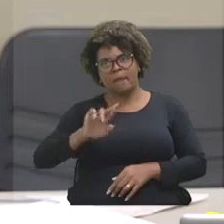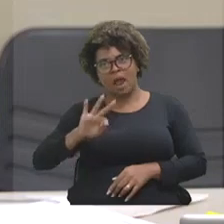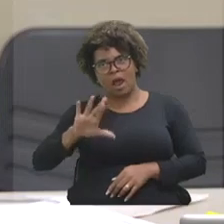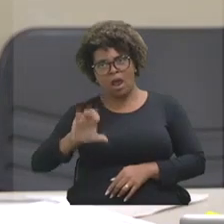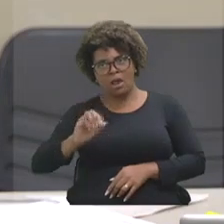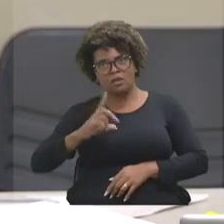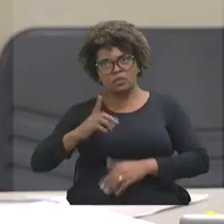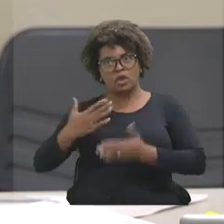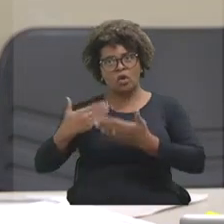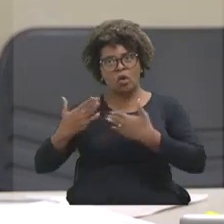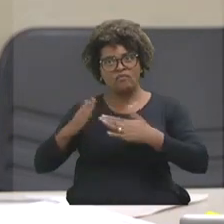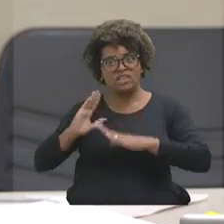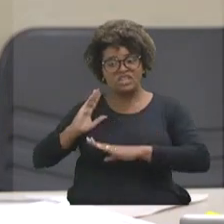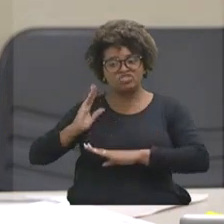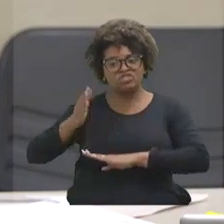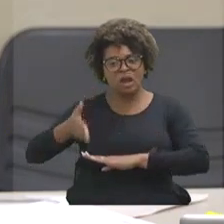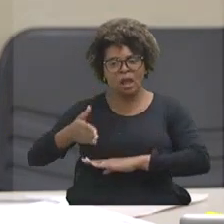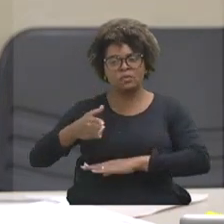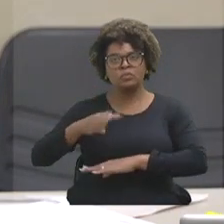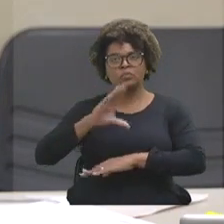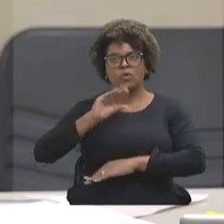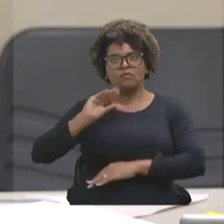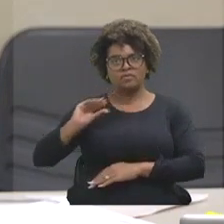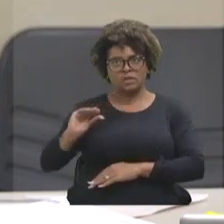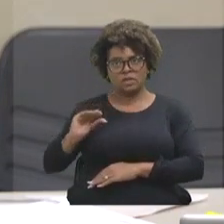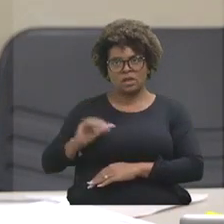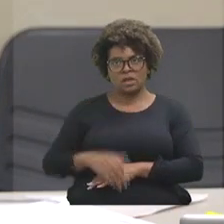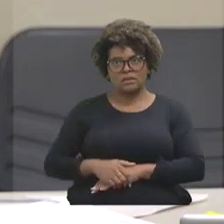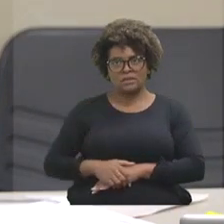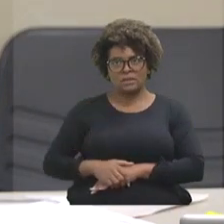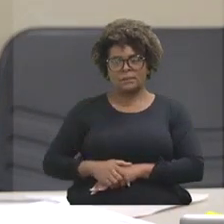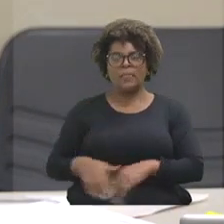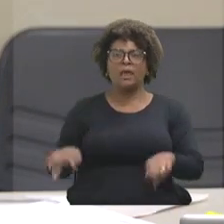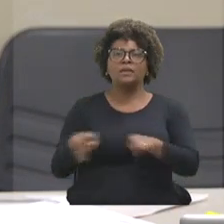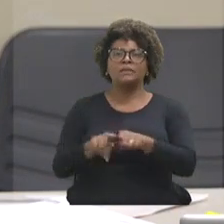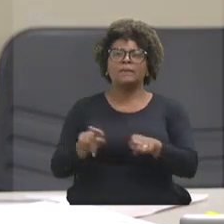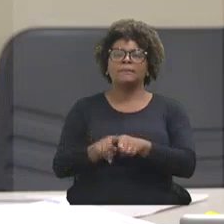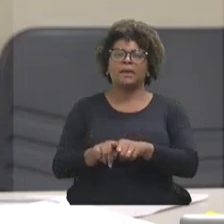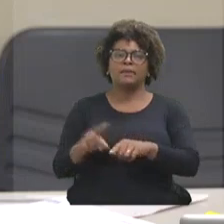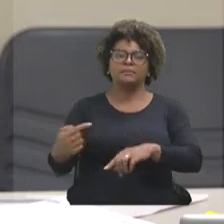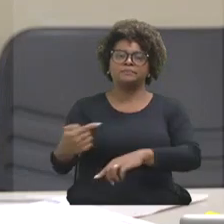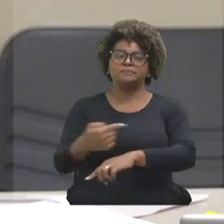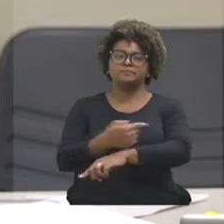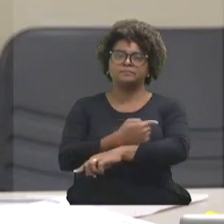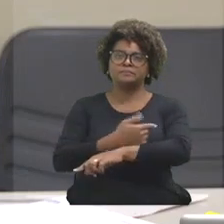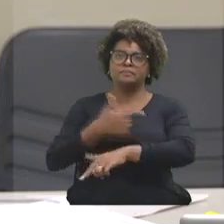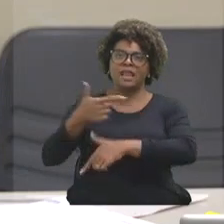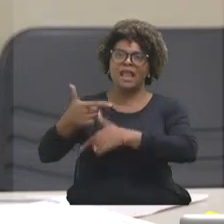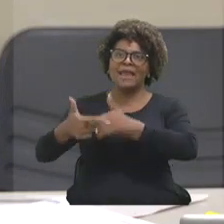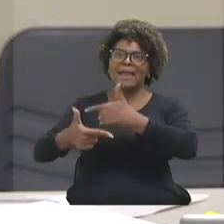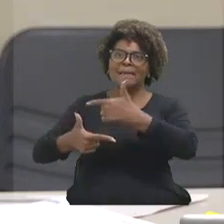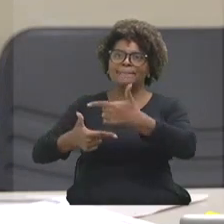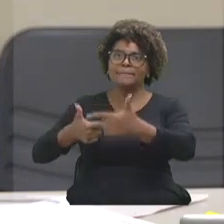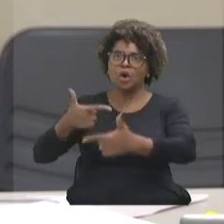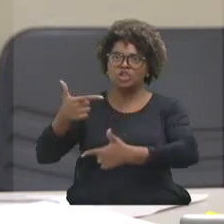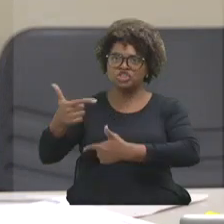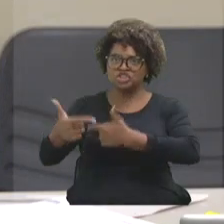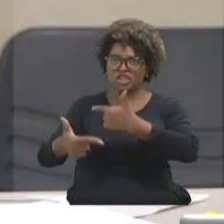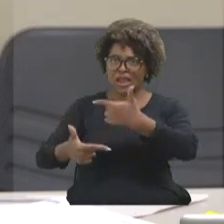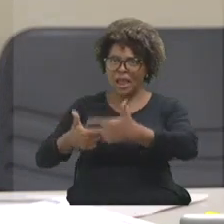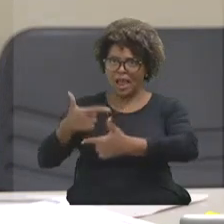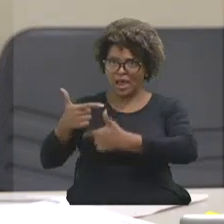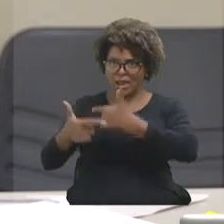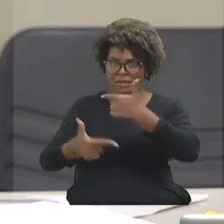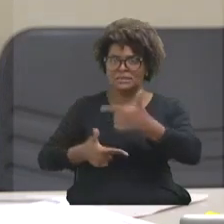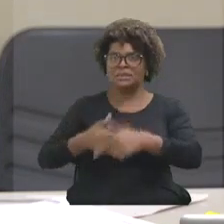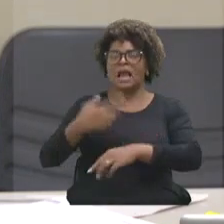a hemodiálise de Almenara a gente publicou o edital da resolução a resolução almenar a aderiu e tem